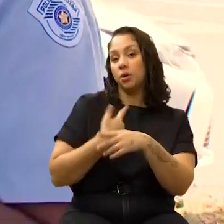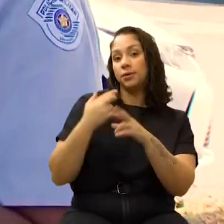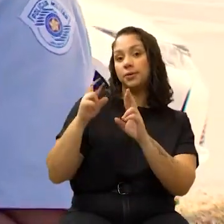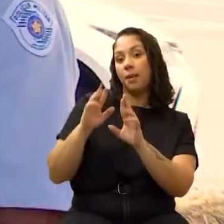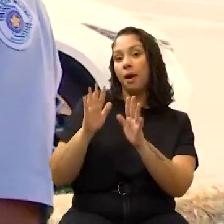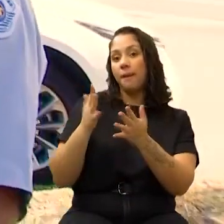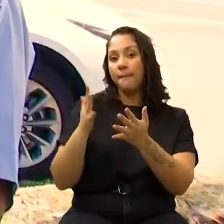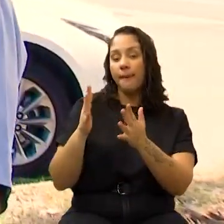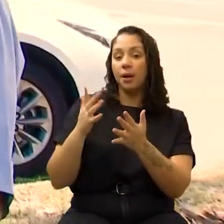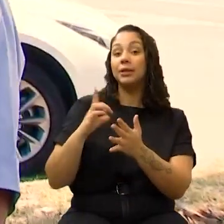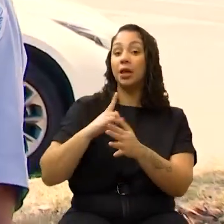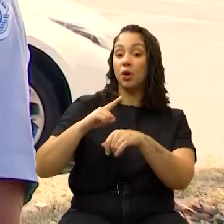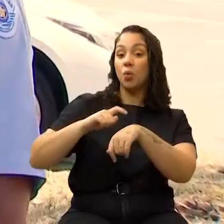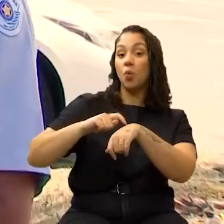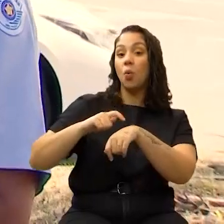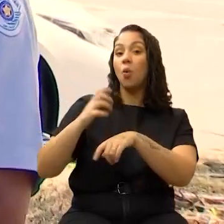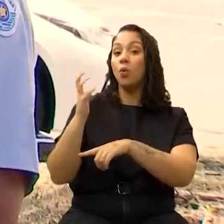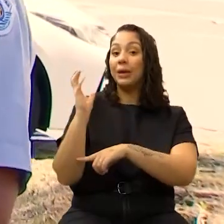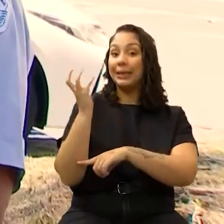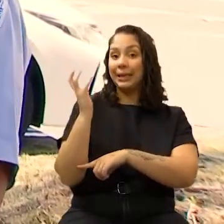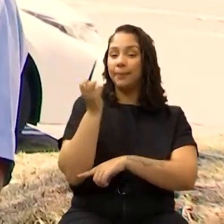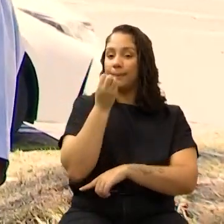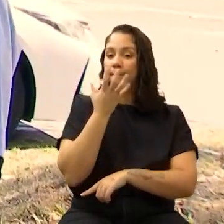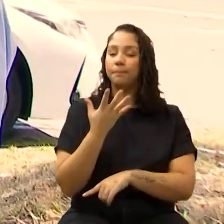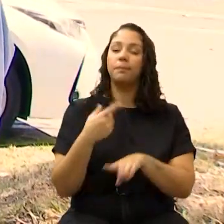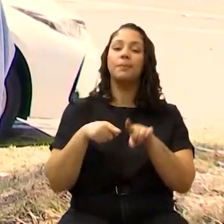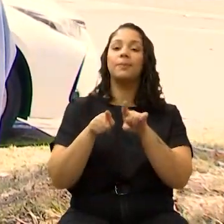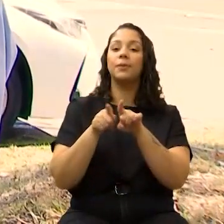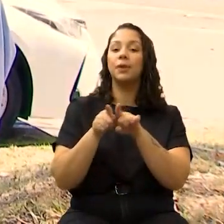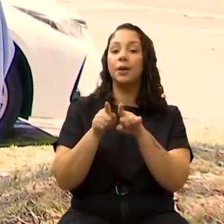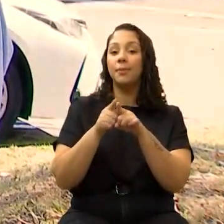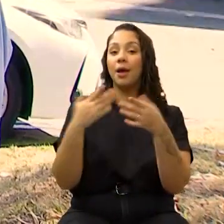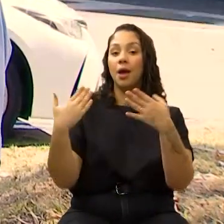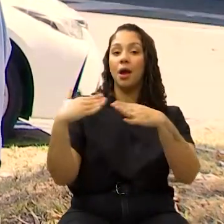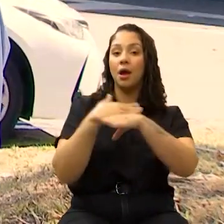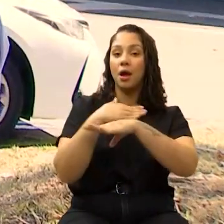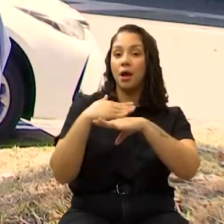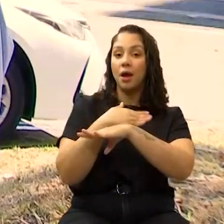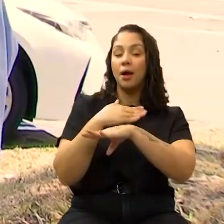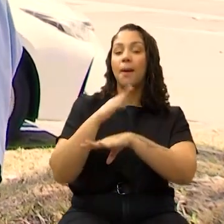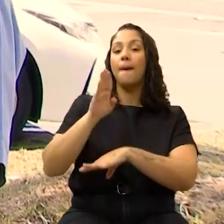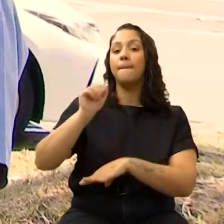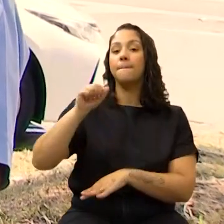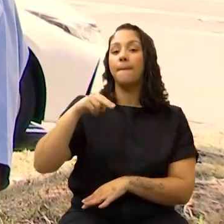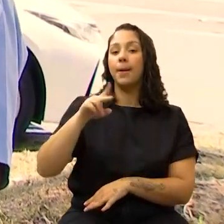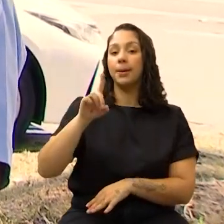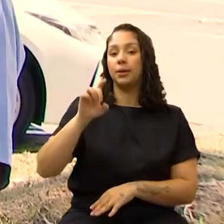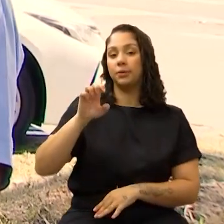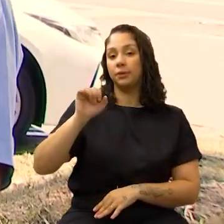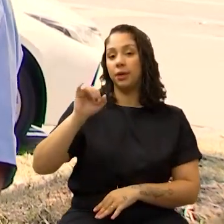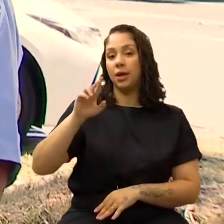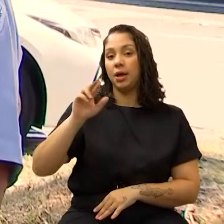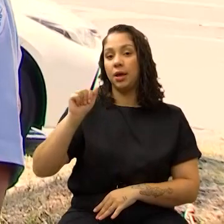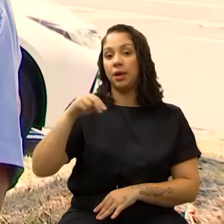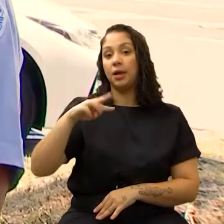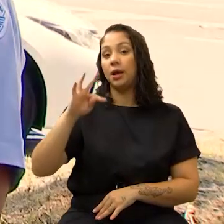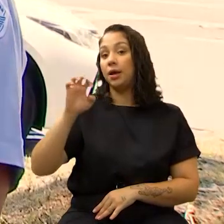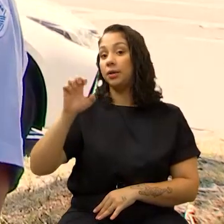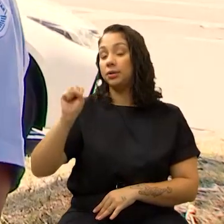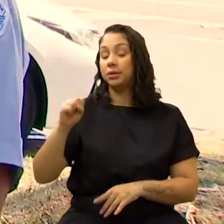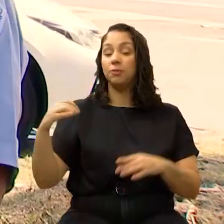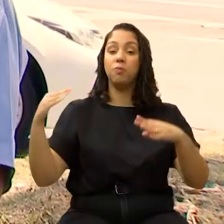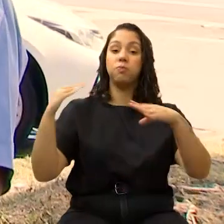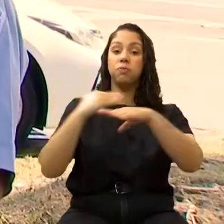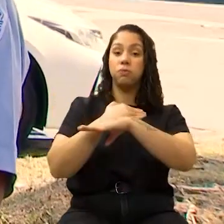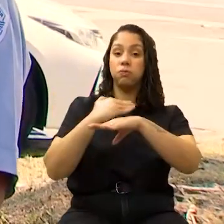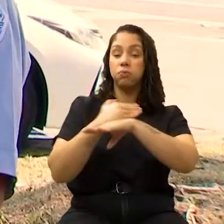está com expectativa, o tempo está bom, está ajudando. E aqui o sistema agora Bandeirantes é um sistema muito utilizado, tanto no